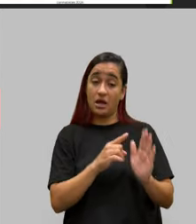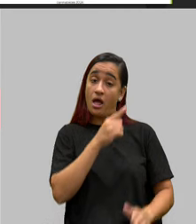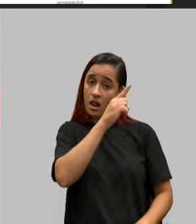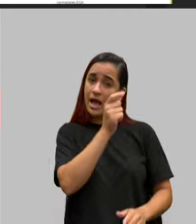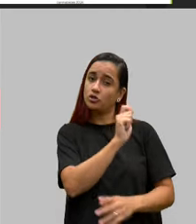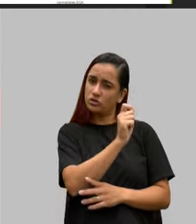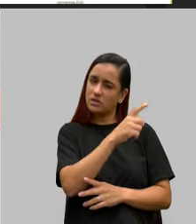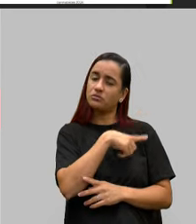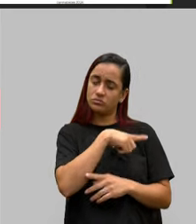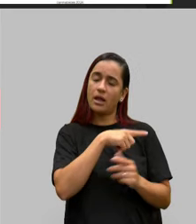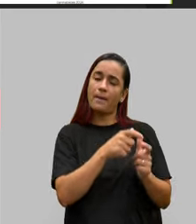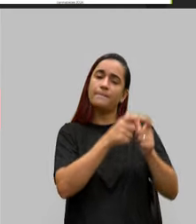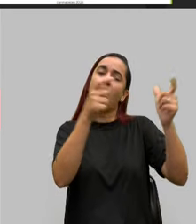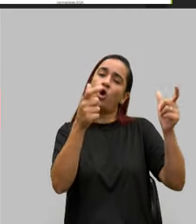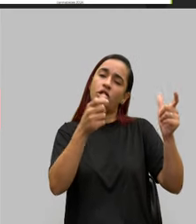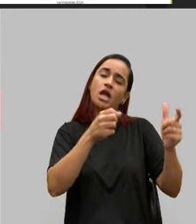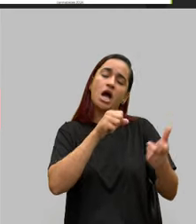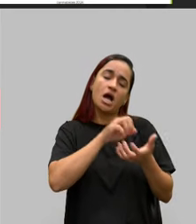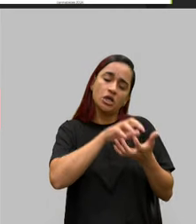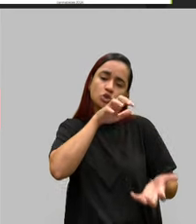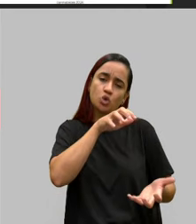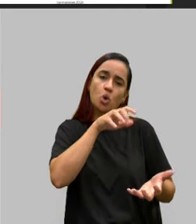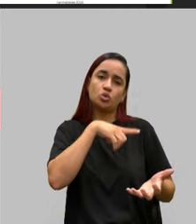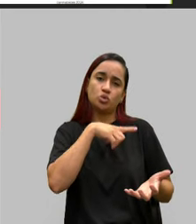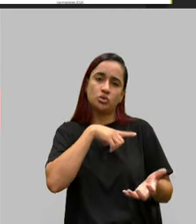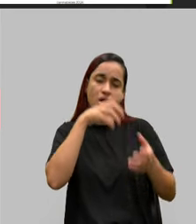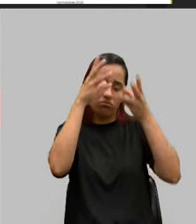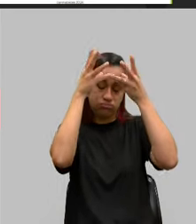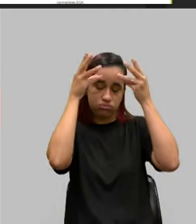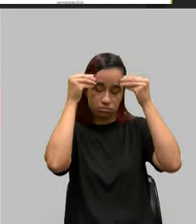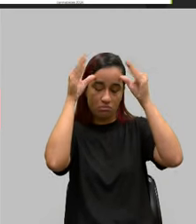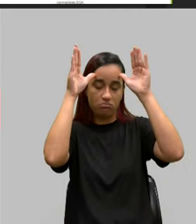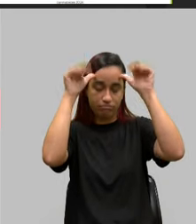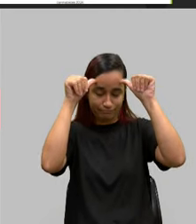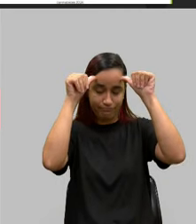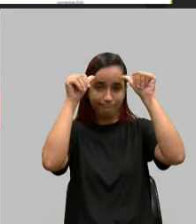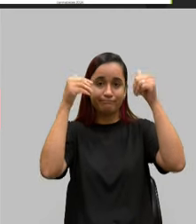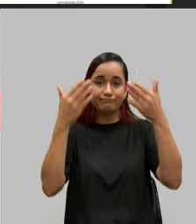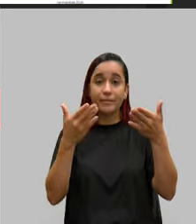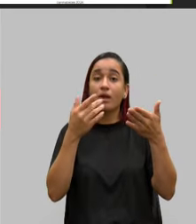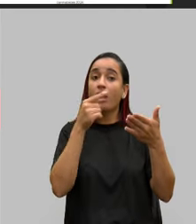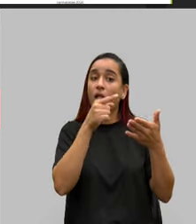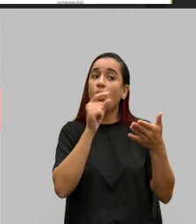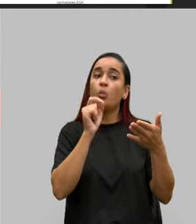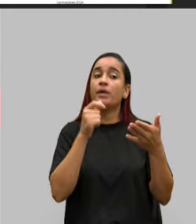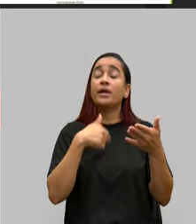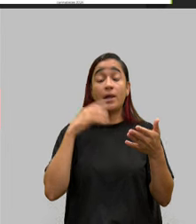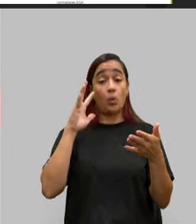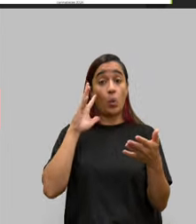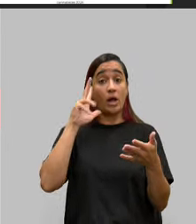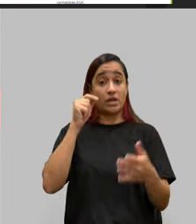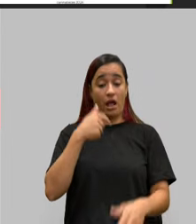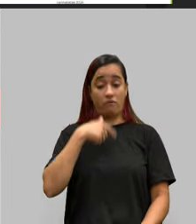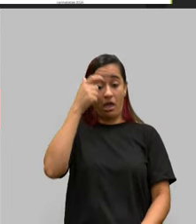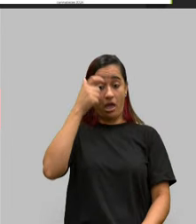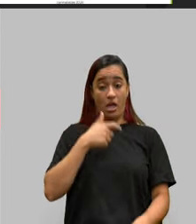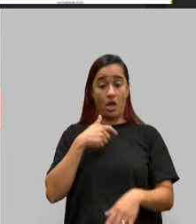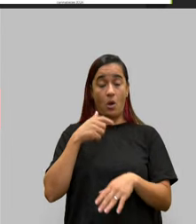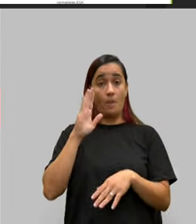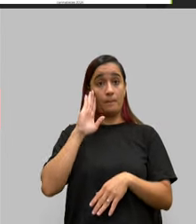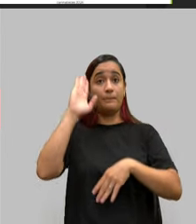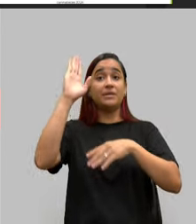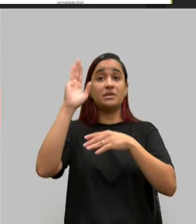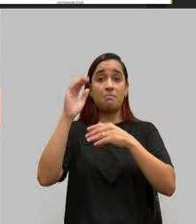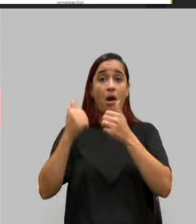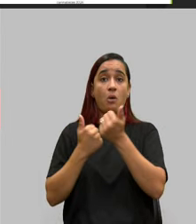idosos com demência E eu achava sabe Bia que eu era um dos principais prescritores Olha que conflito de interesse esse